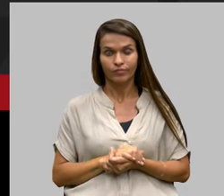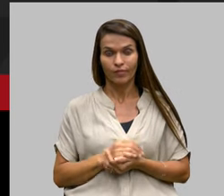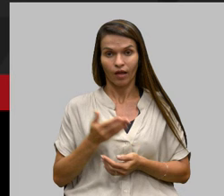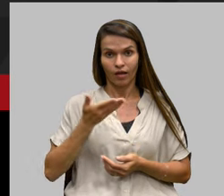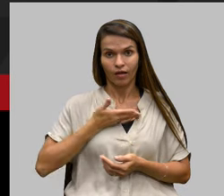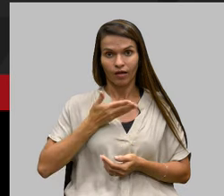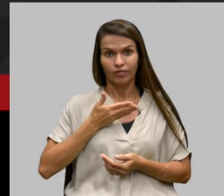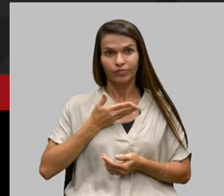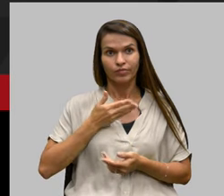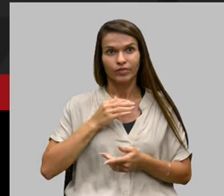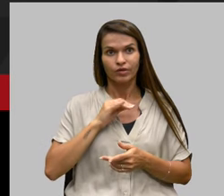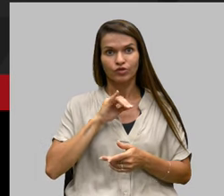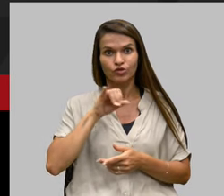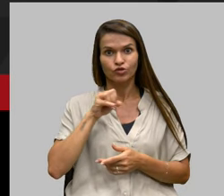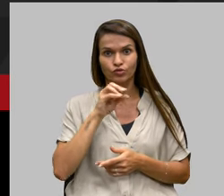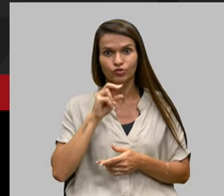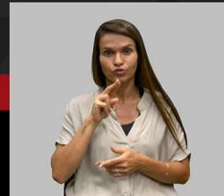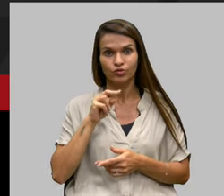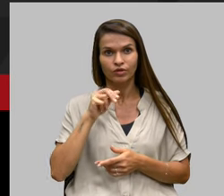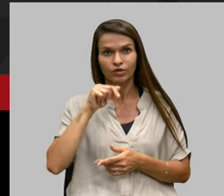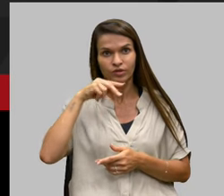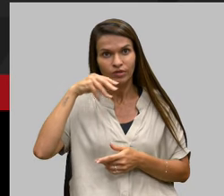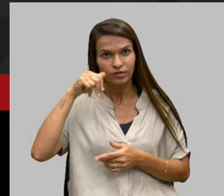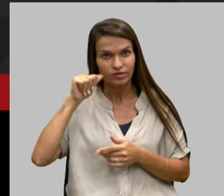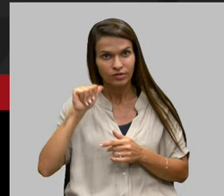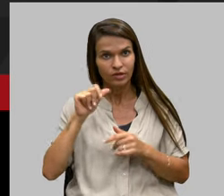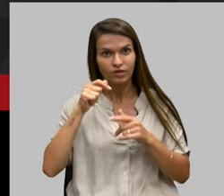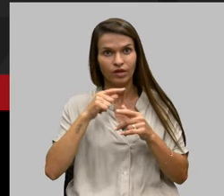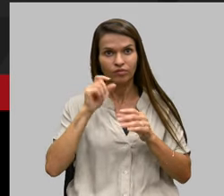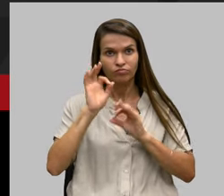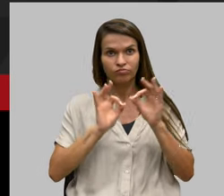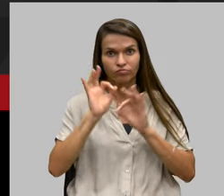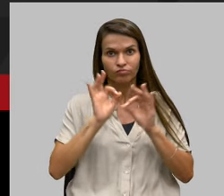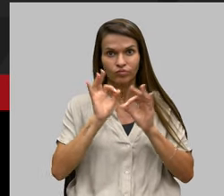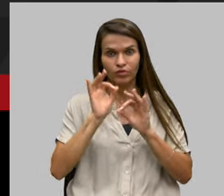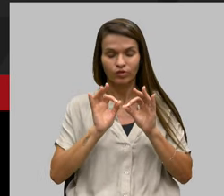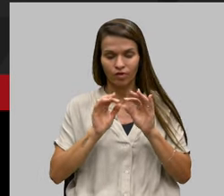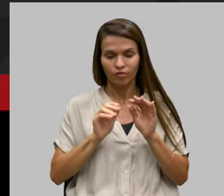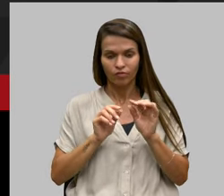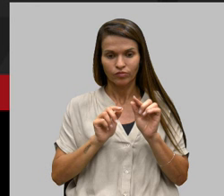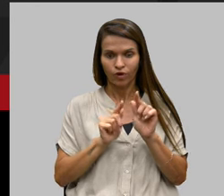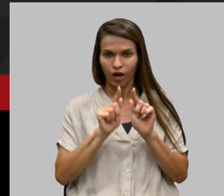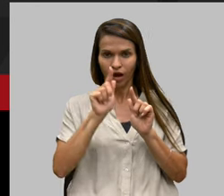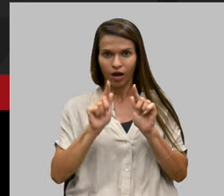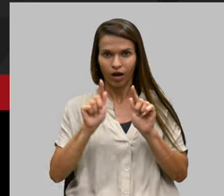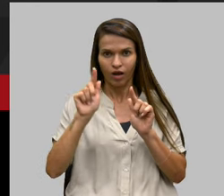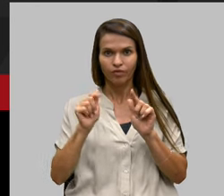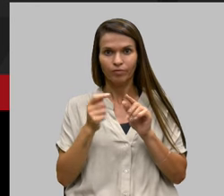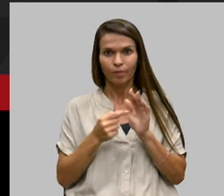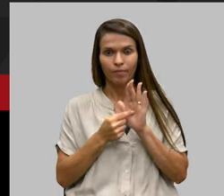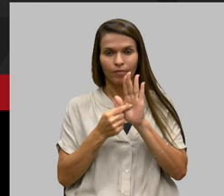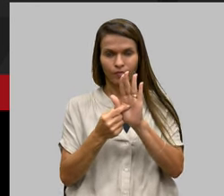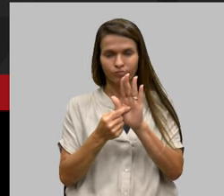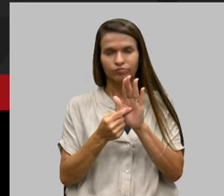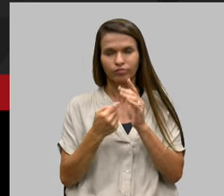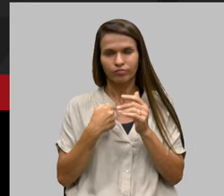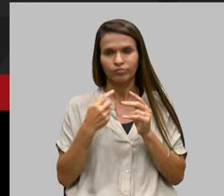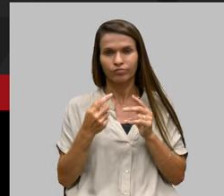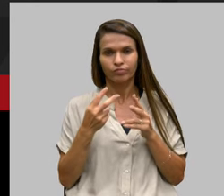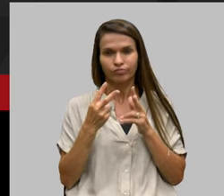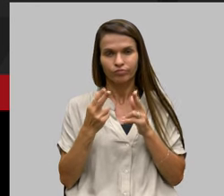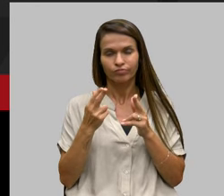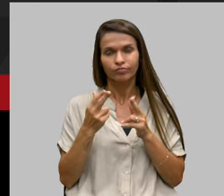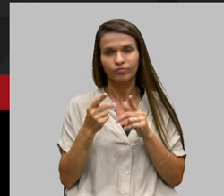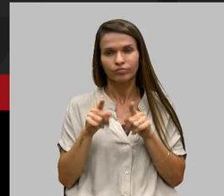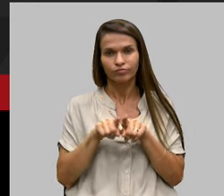Júlia trouxe mais cedo ali algumas estatísticas em relação às avaliações ritoriais aqui do Estado de Minas Gerais eu vou trazer algo similar mas vou começar pelos números dos